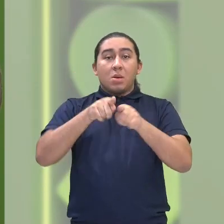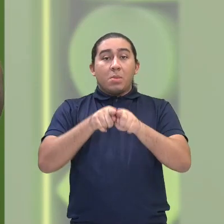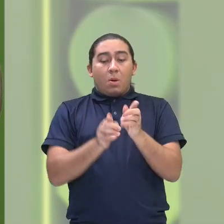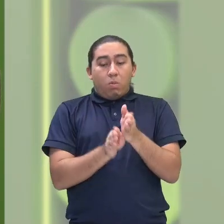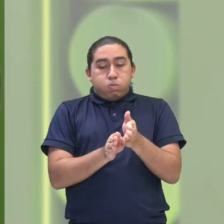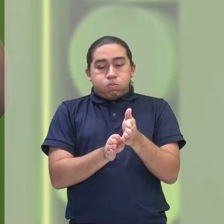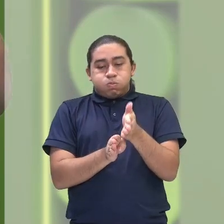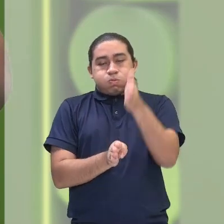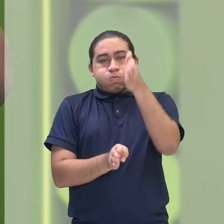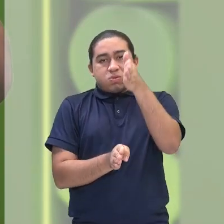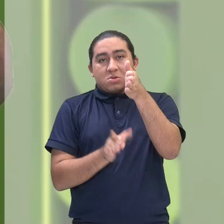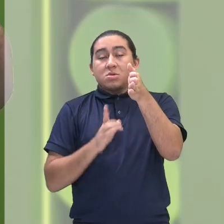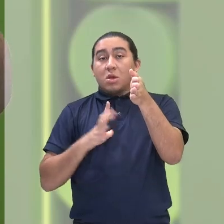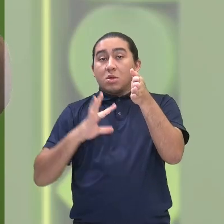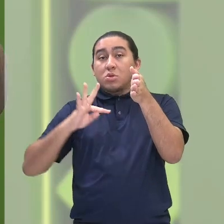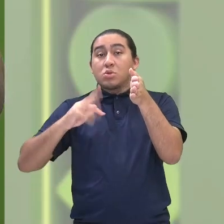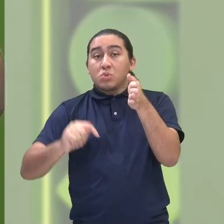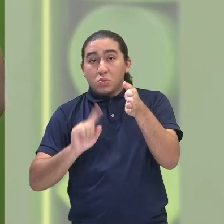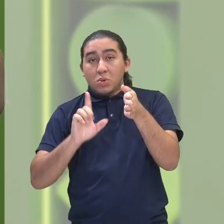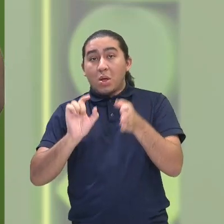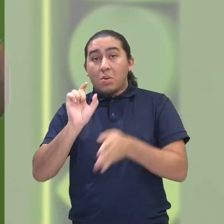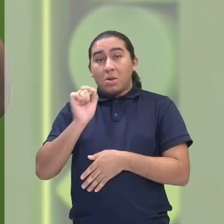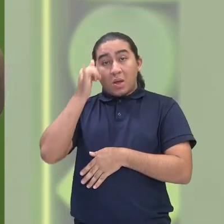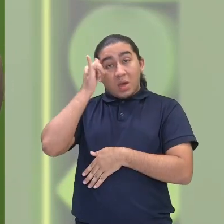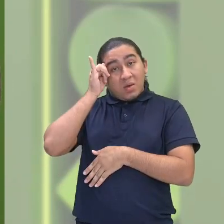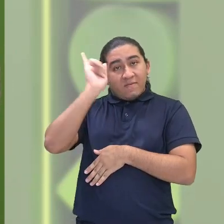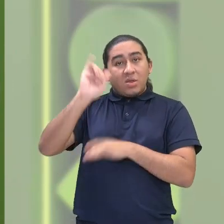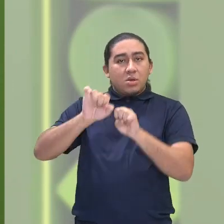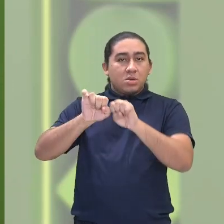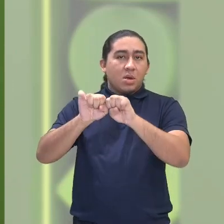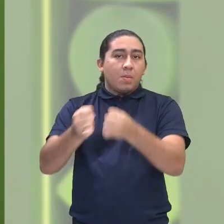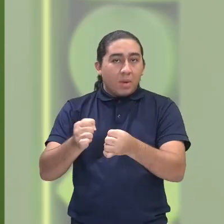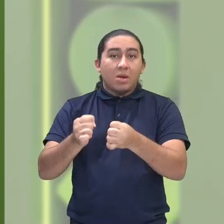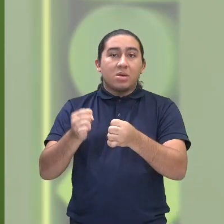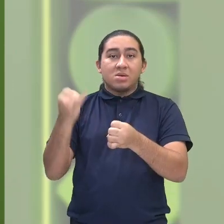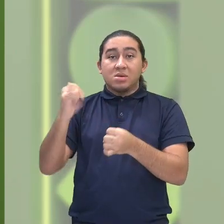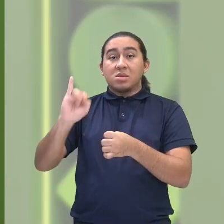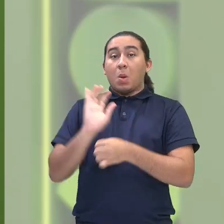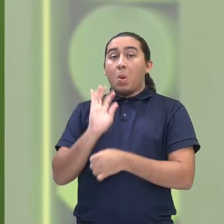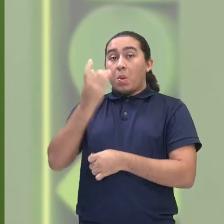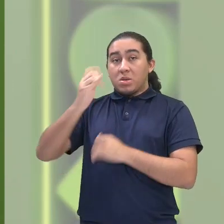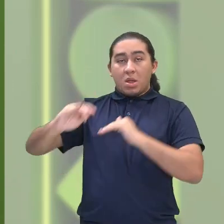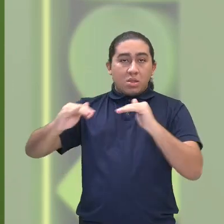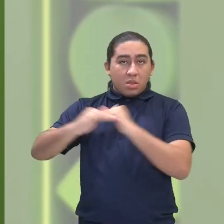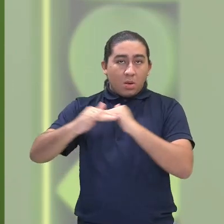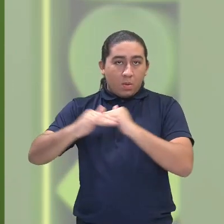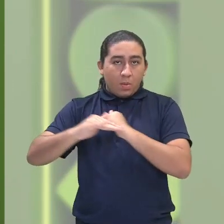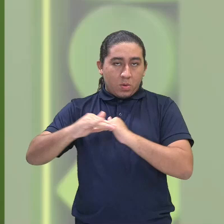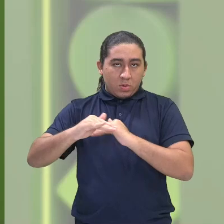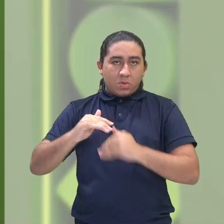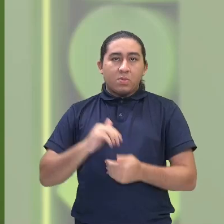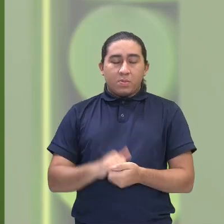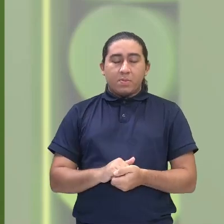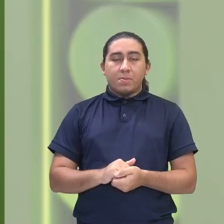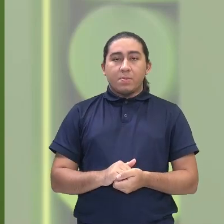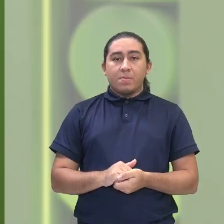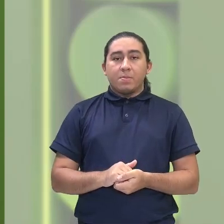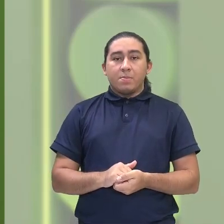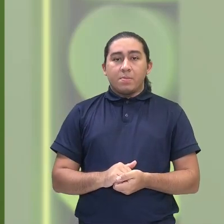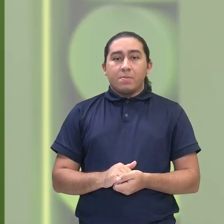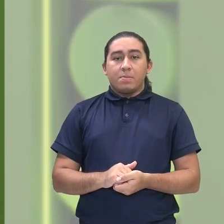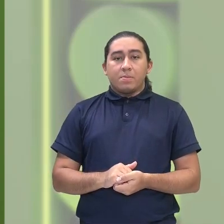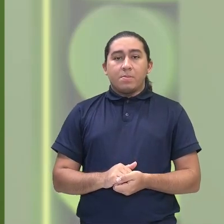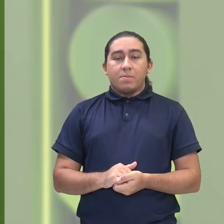como se fosse uma proteção de ferro, né, alguns arames para sustentar, justamente para evitar com que elas desabem